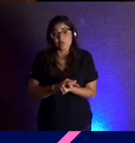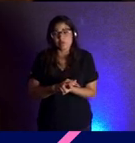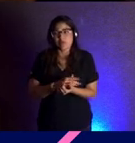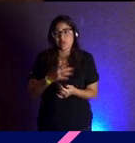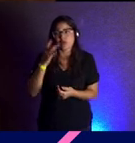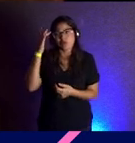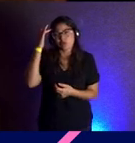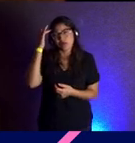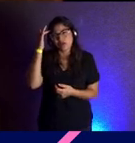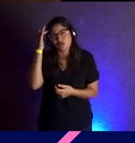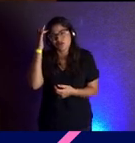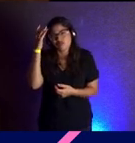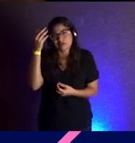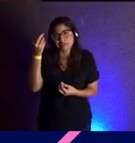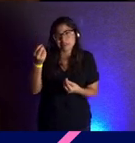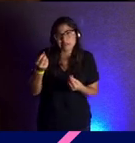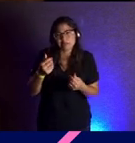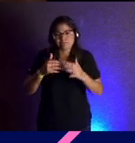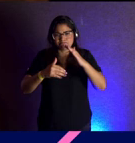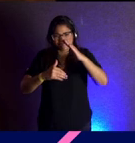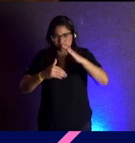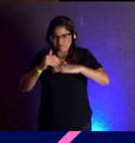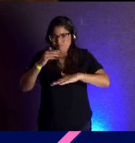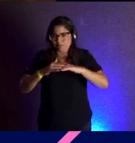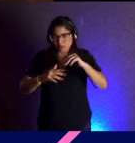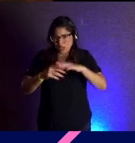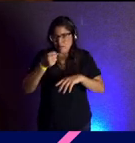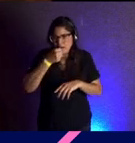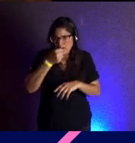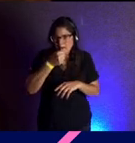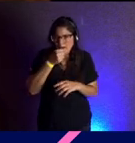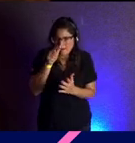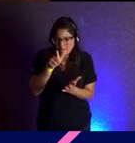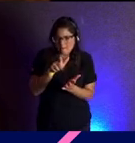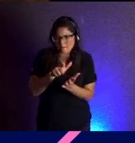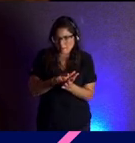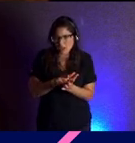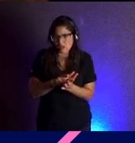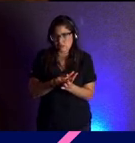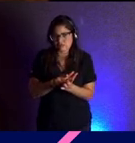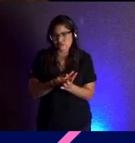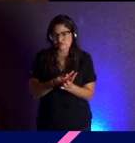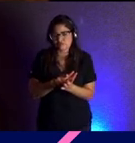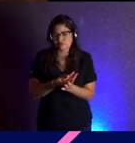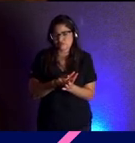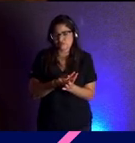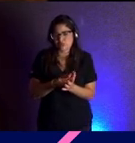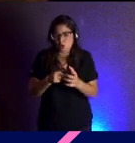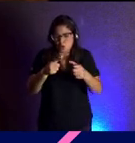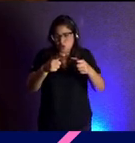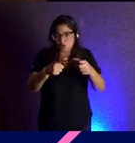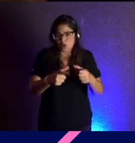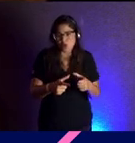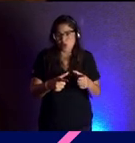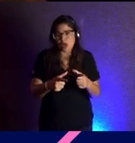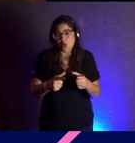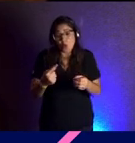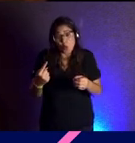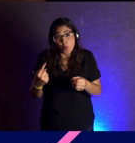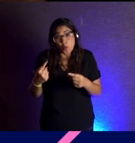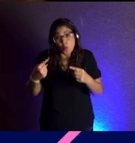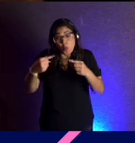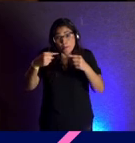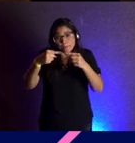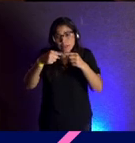fala do jornalista local, da pessoa local, eu acho que dialoga muito com com essa questão